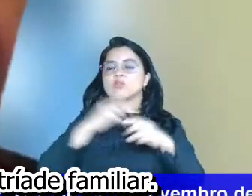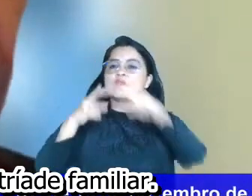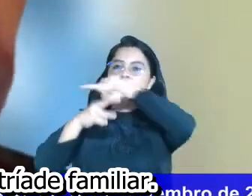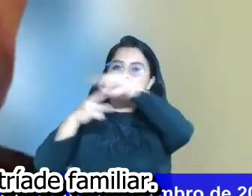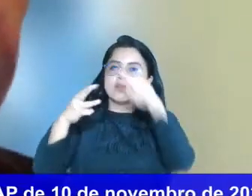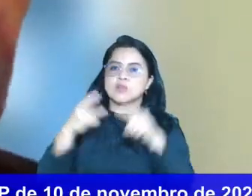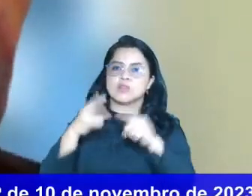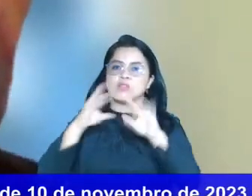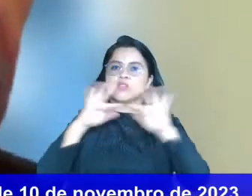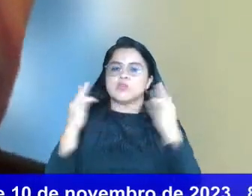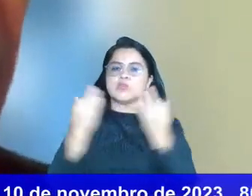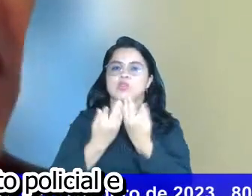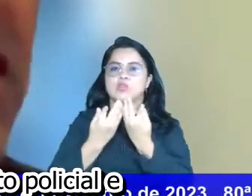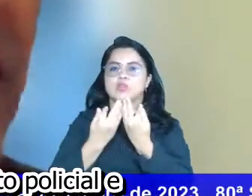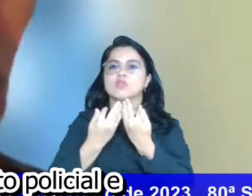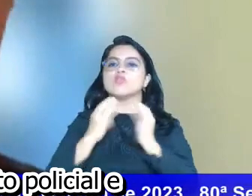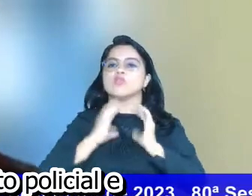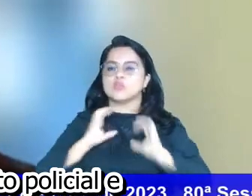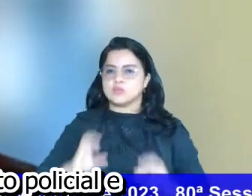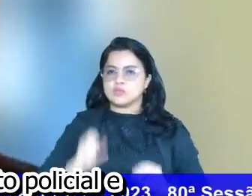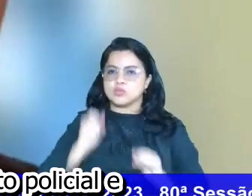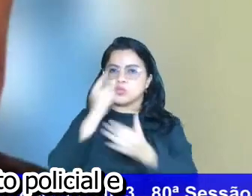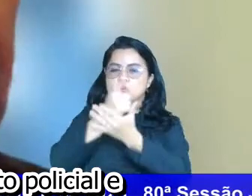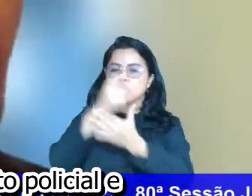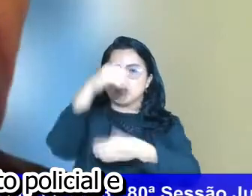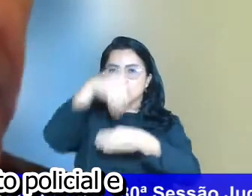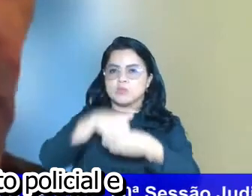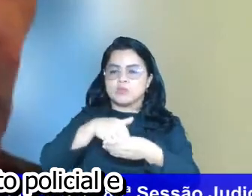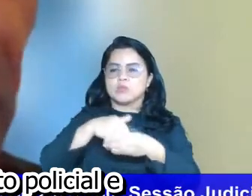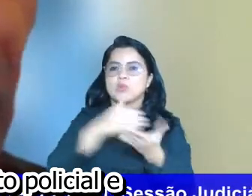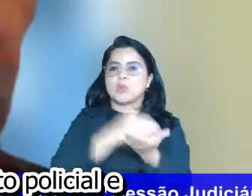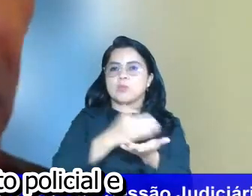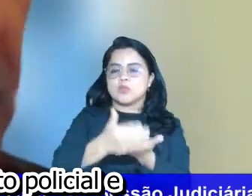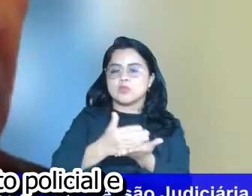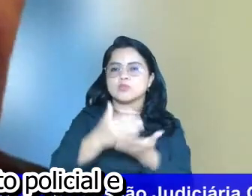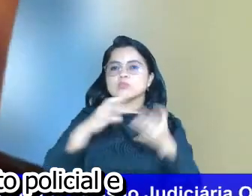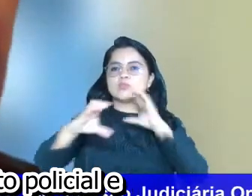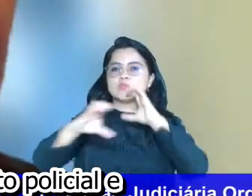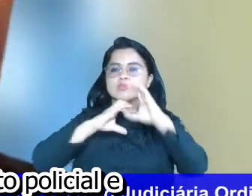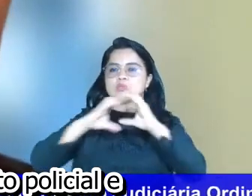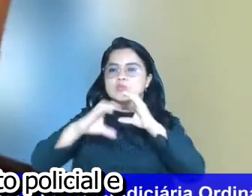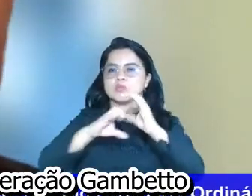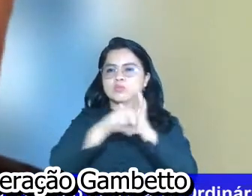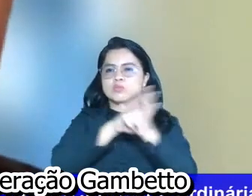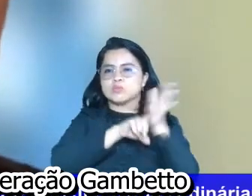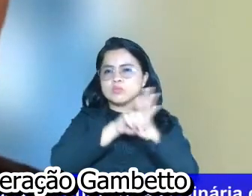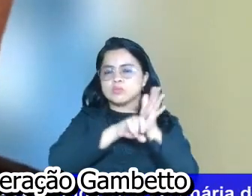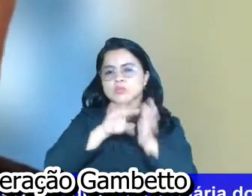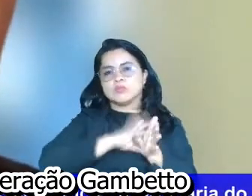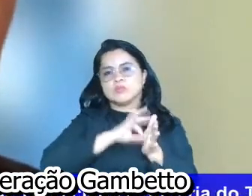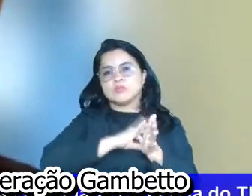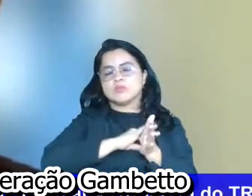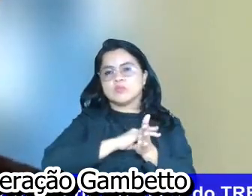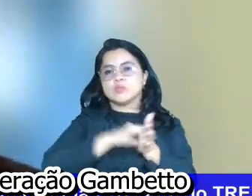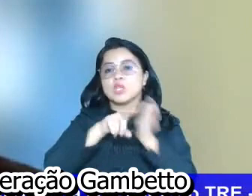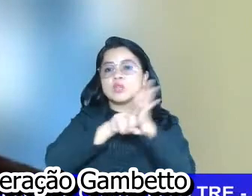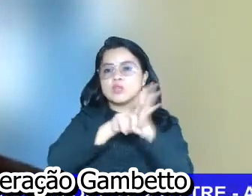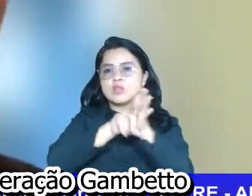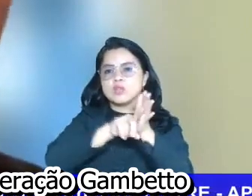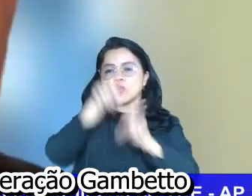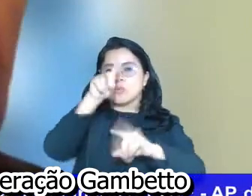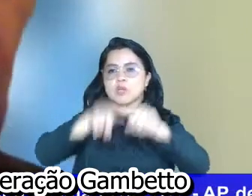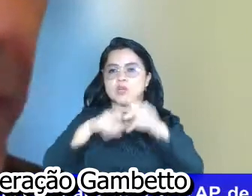tríade familiar. E, a partir da comunicação de instauração do inquérito policial e da análise dos materiais apreendidos